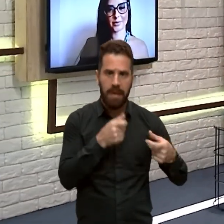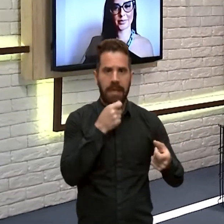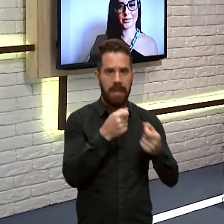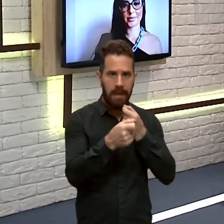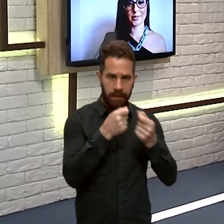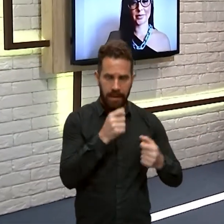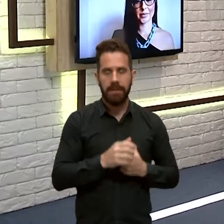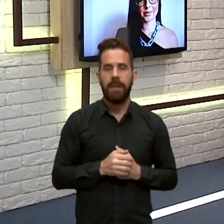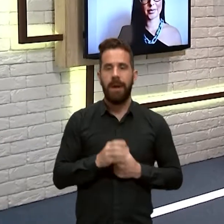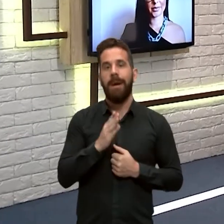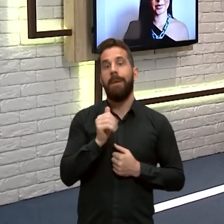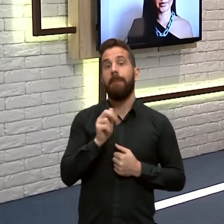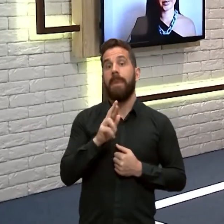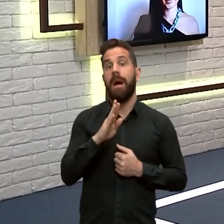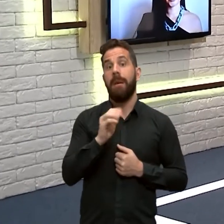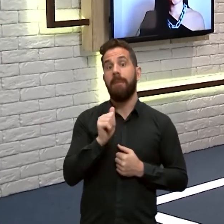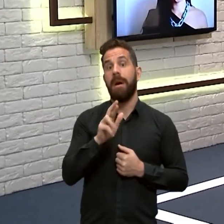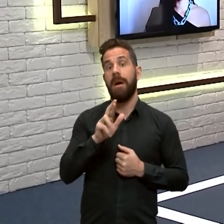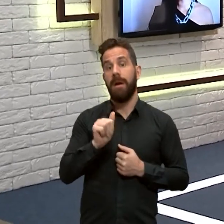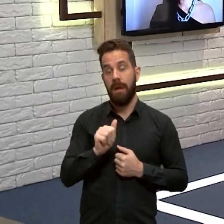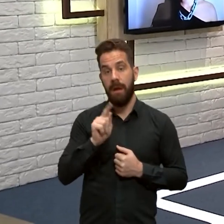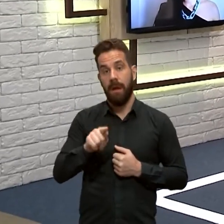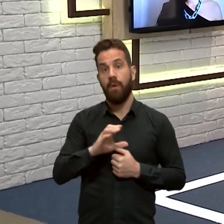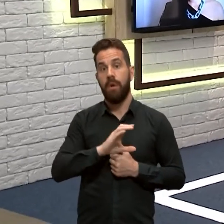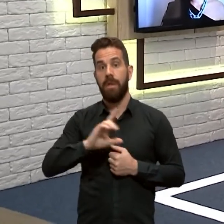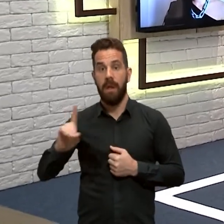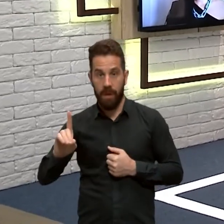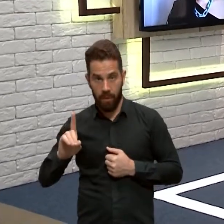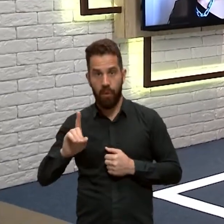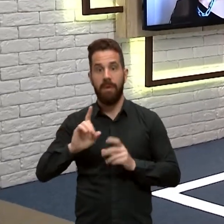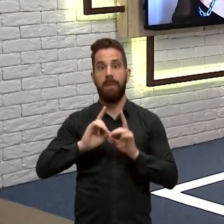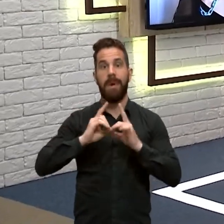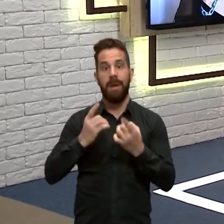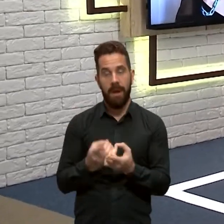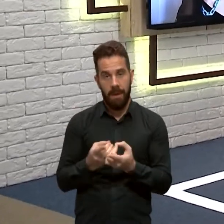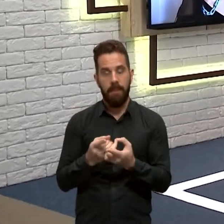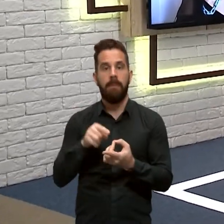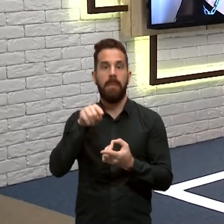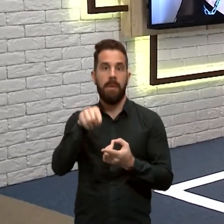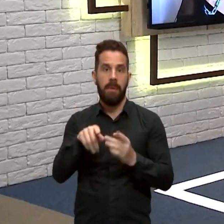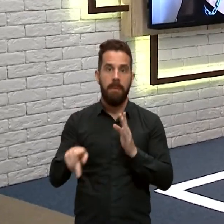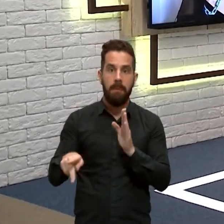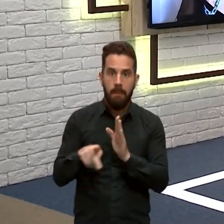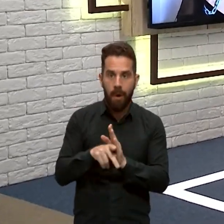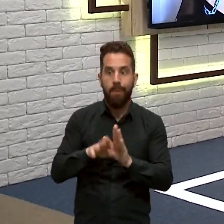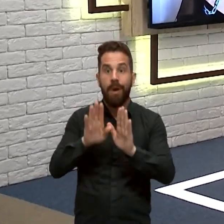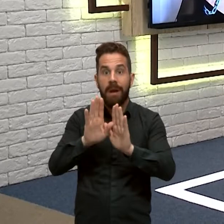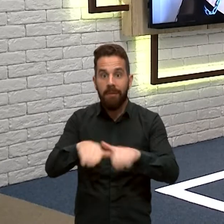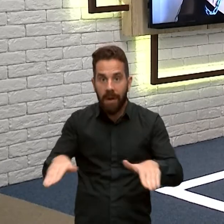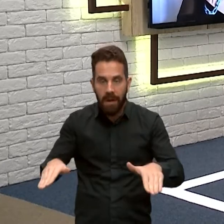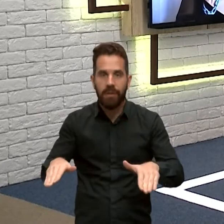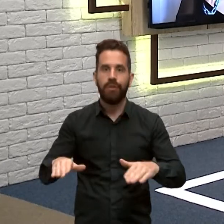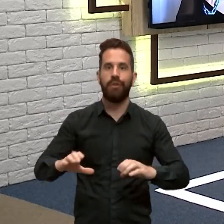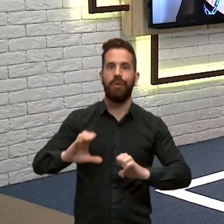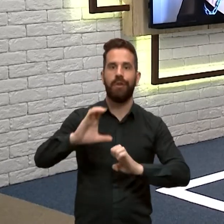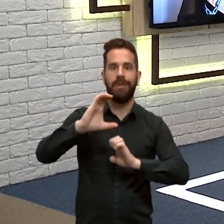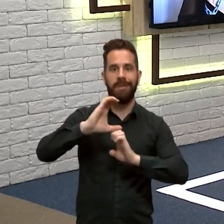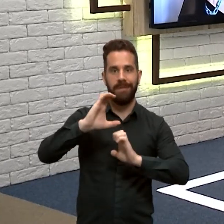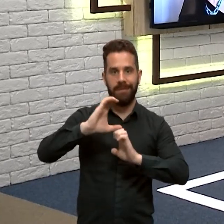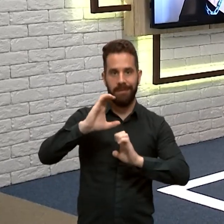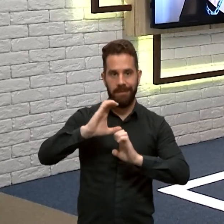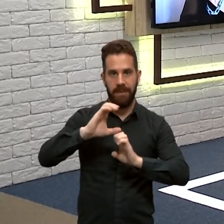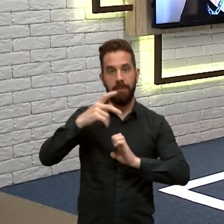Souza, que é coordenadora do Departamento de Educação Infantil do Centro de Ensino e Pesquisa Aplicados à Educação